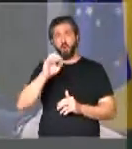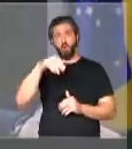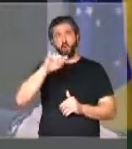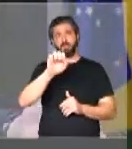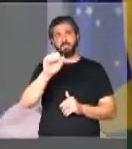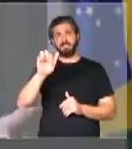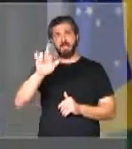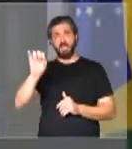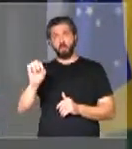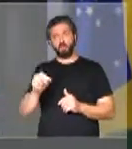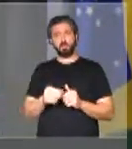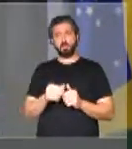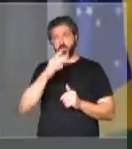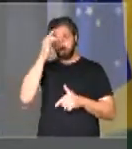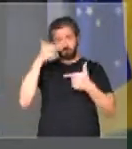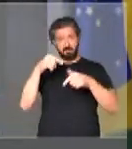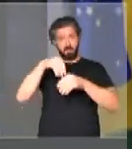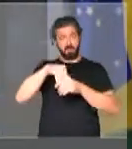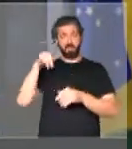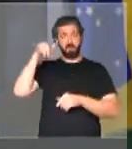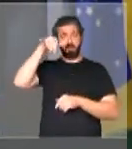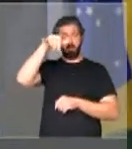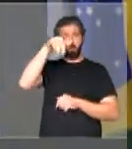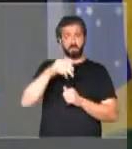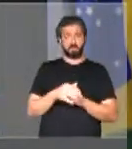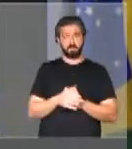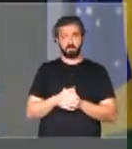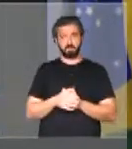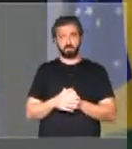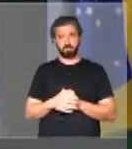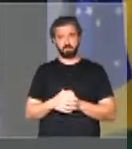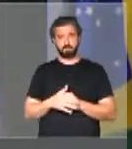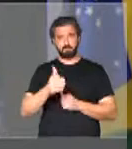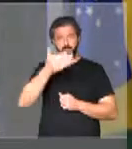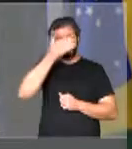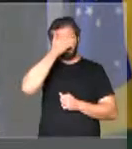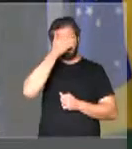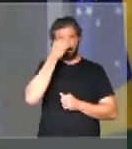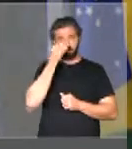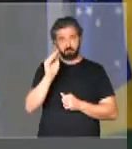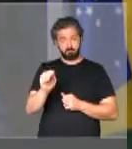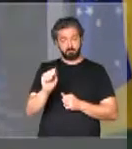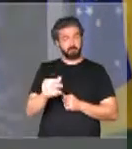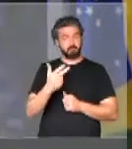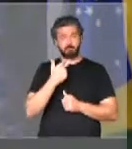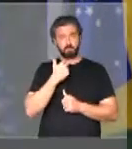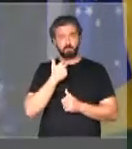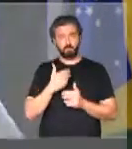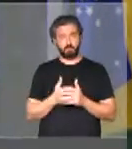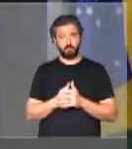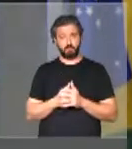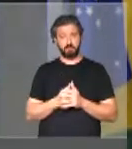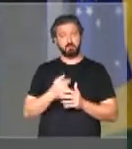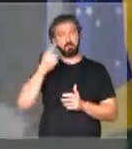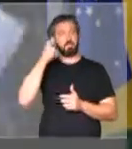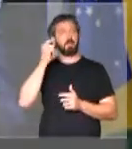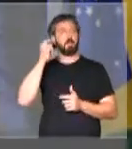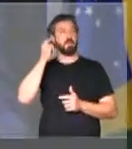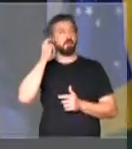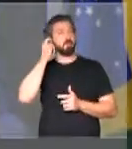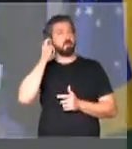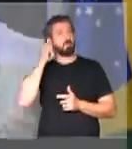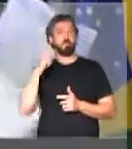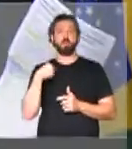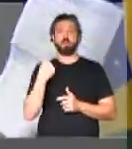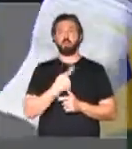comissários, tripulantes. Nós não podemos fechar os olhos para isso, sobre a égide de que